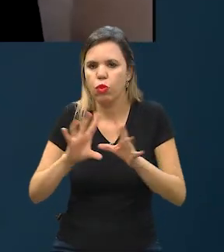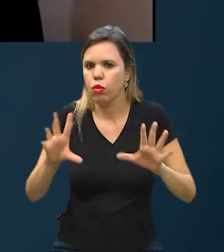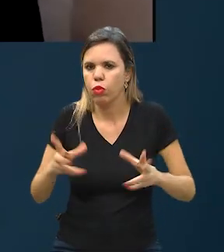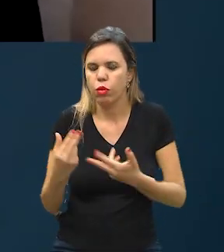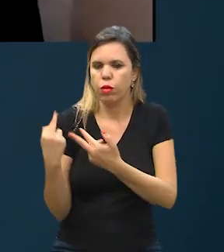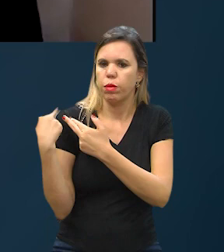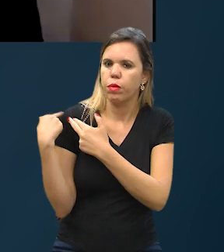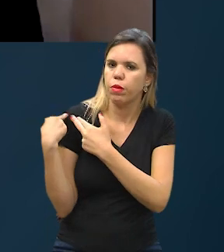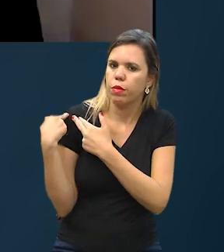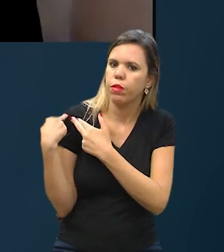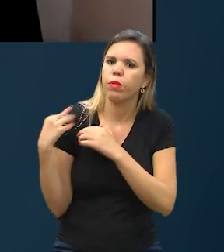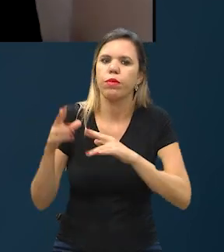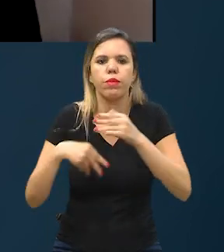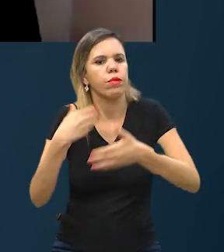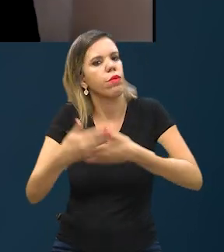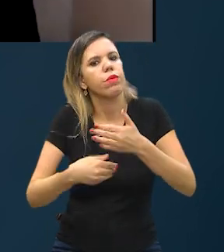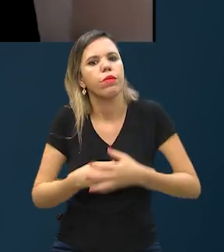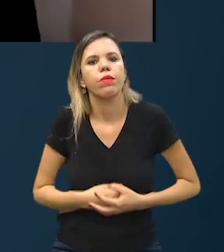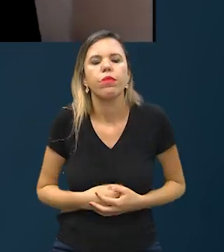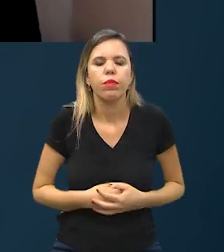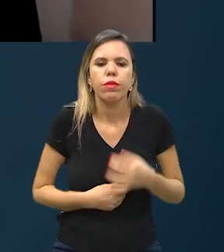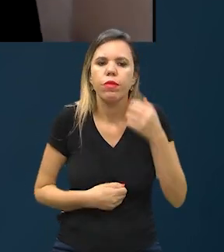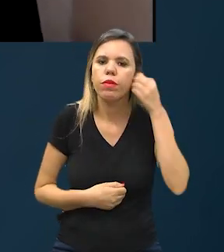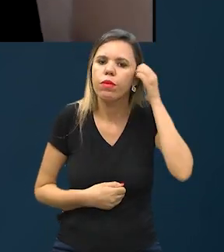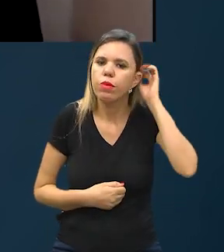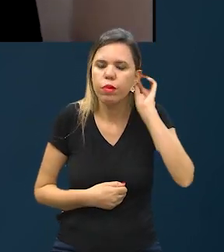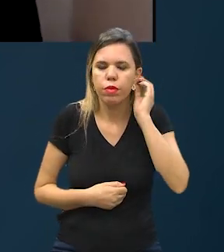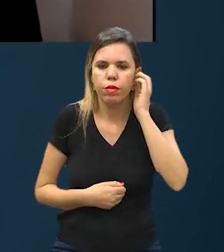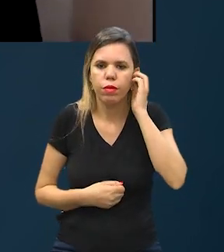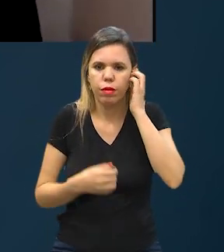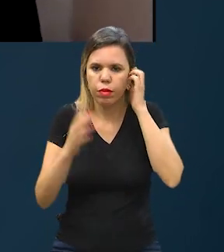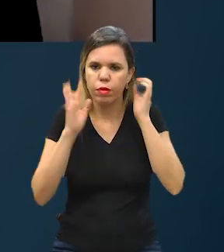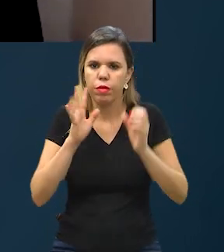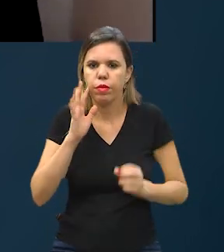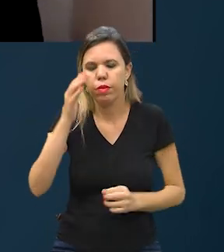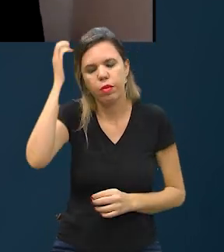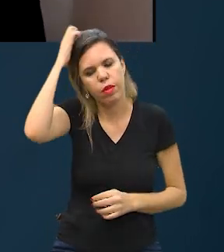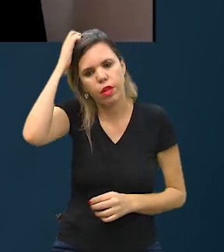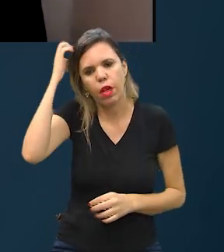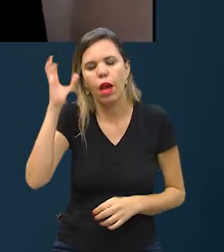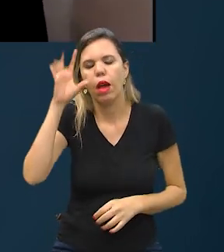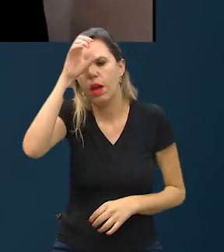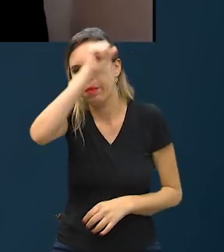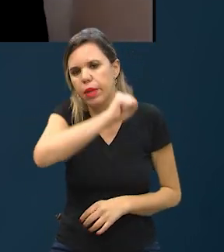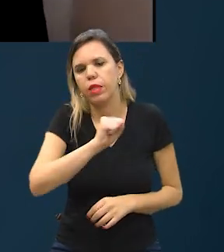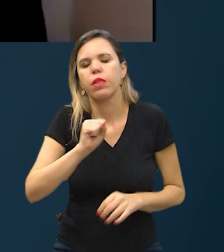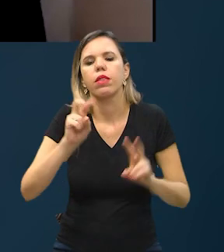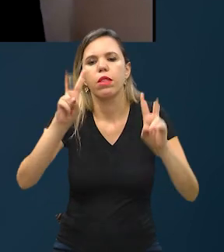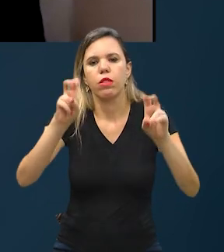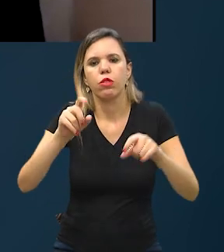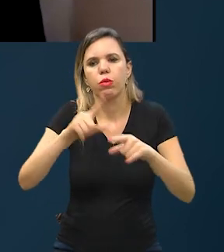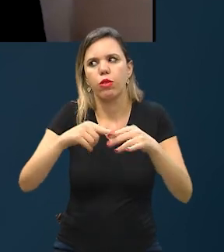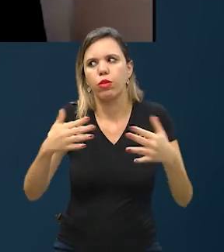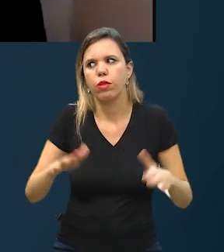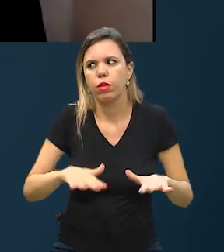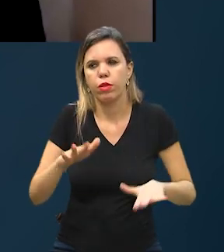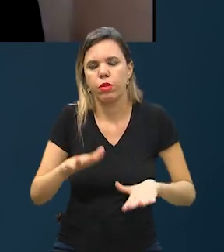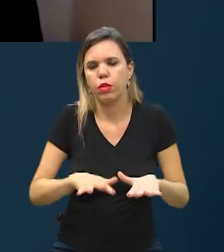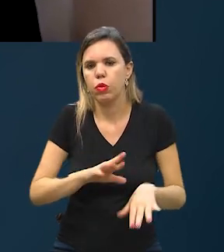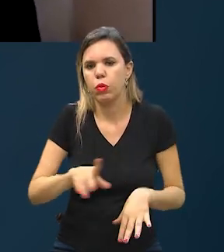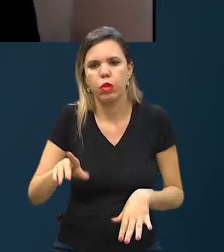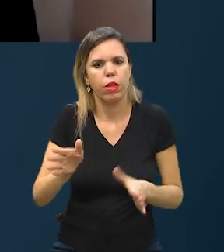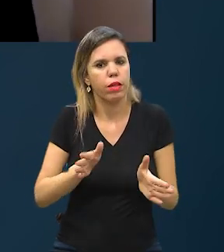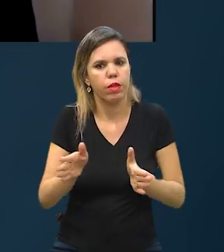as responsabilidades de todo o processo. E foi bem bacana porque a gente pôde aprender sobre essas ferramentas que, às vezes, não